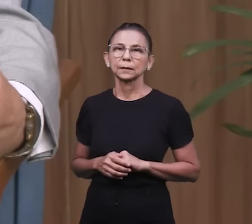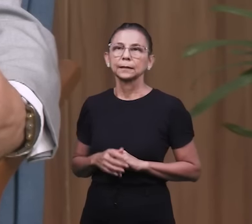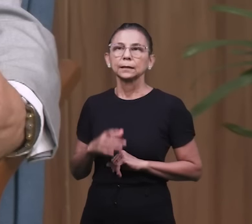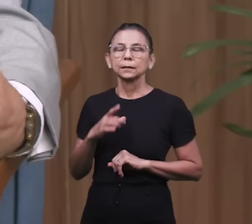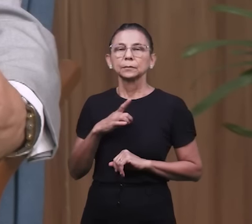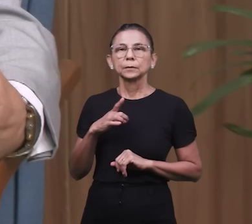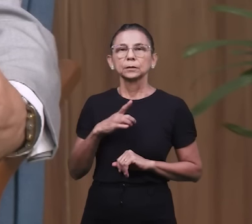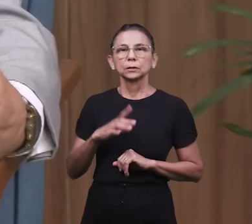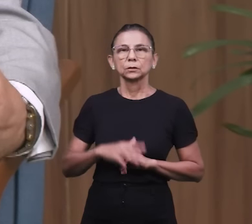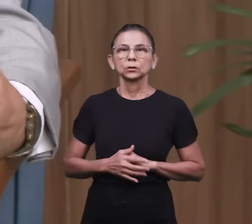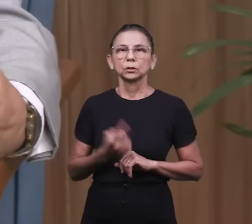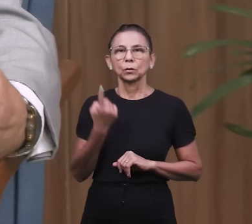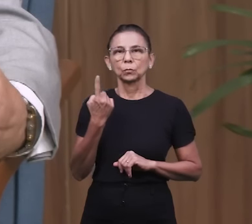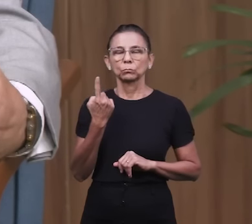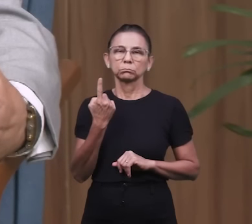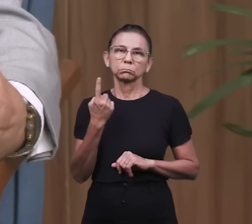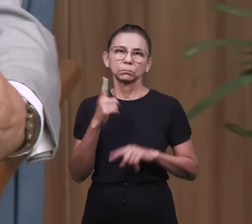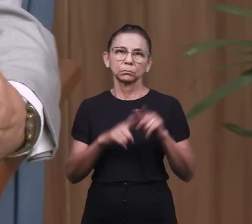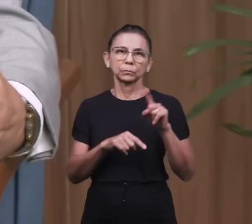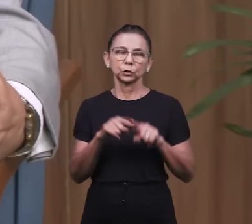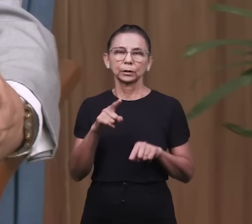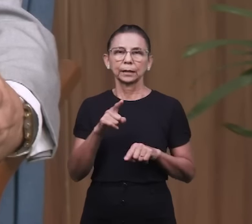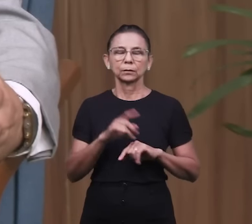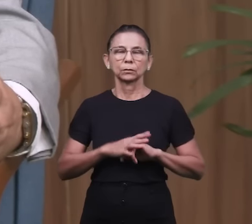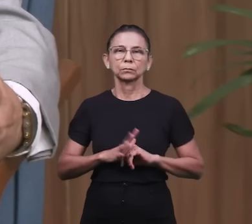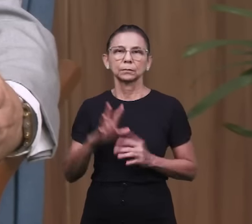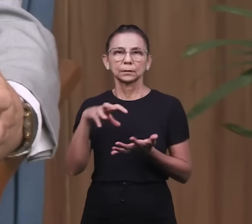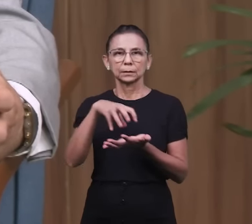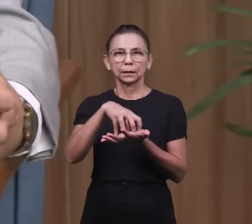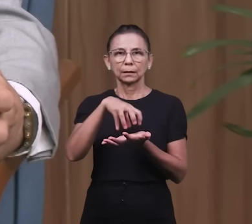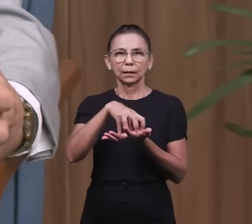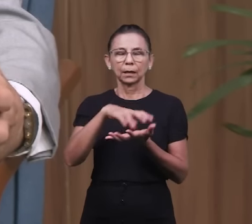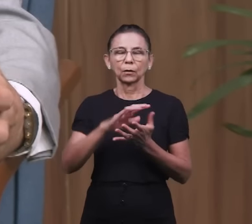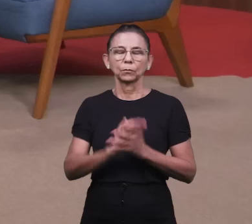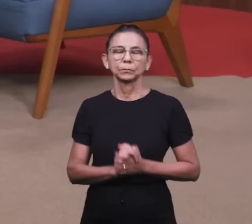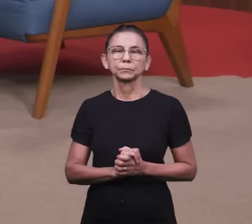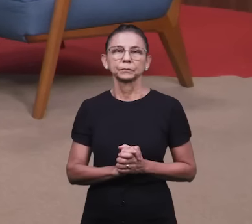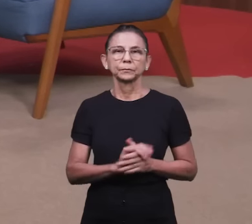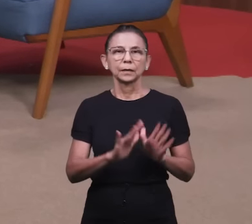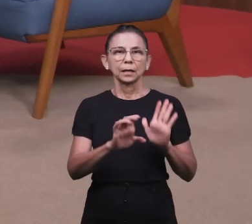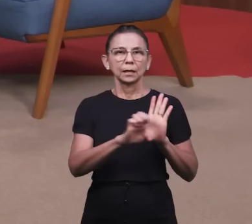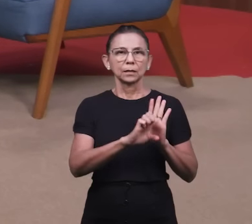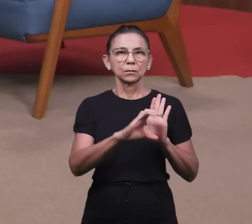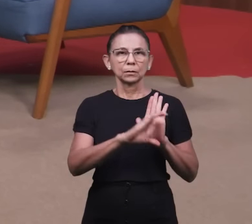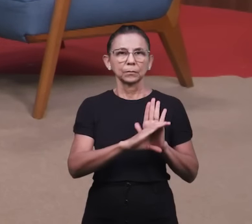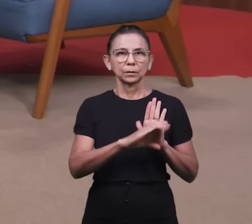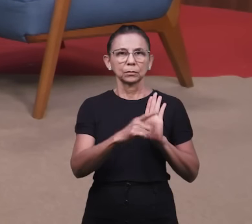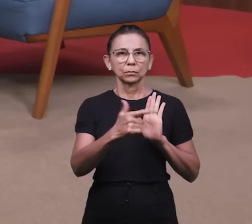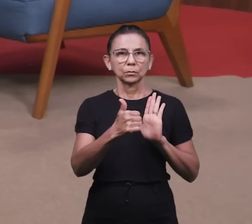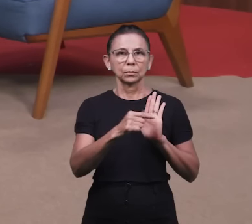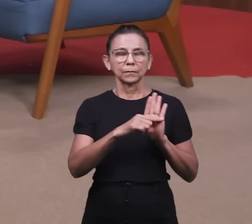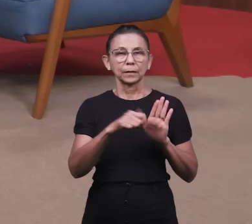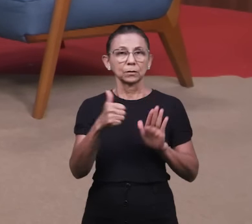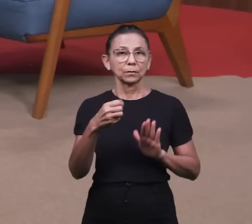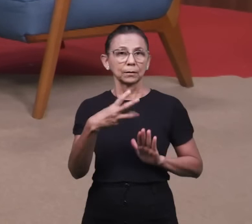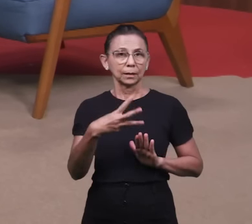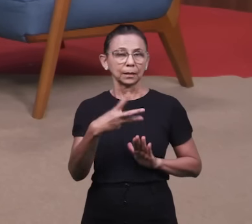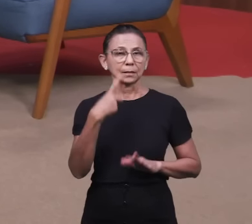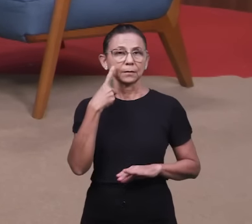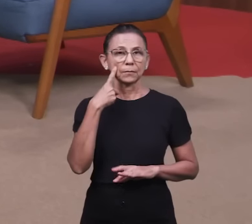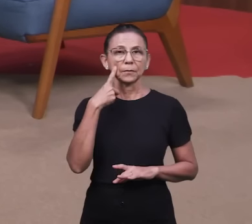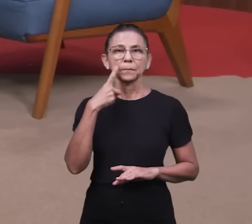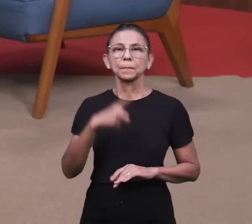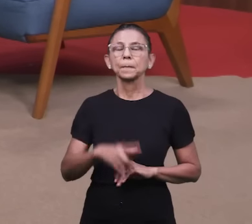havia um elemento Central na Páscoa eu vou ler o texto que está em Êxodo capítulo 12 verso 13